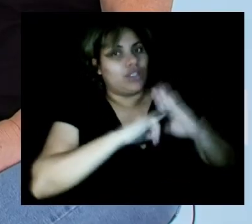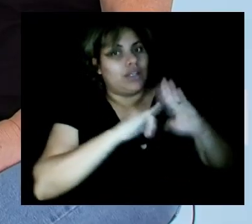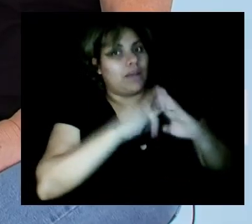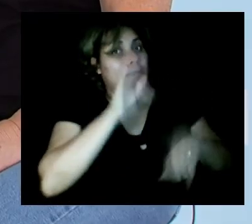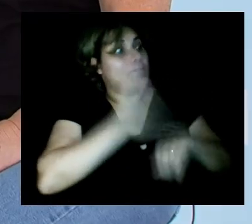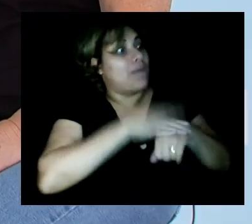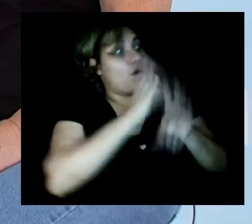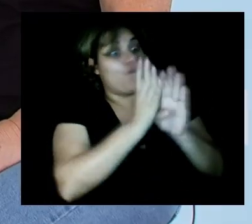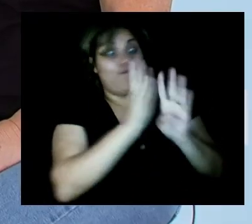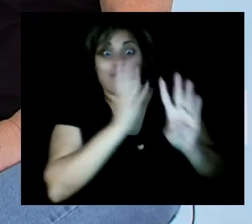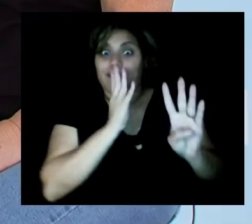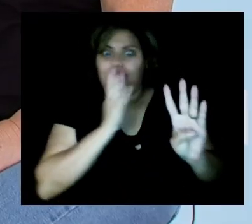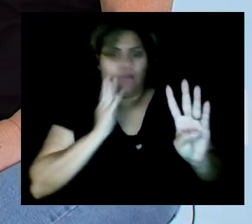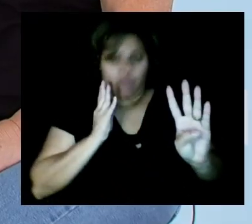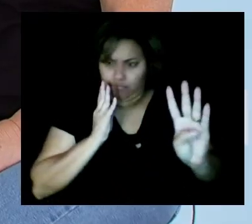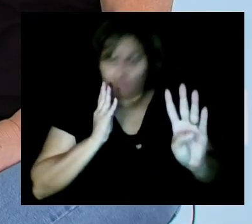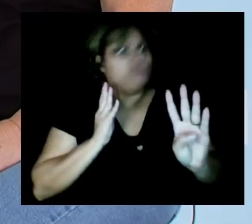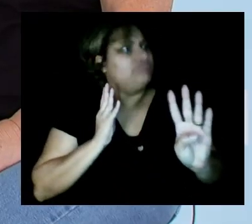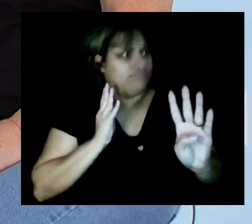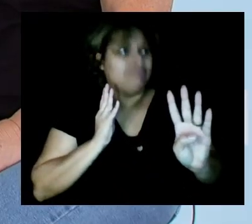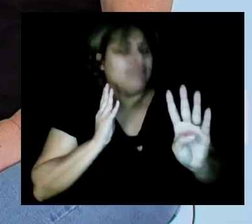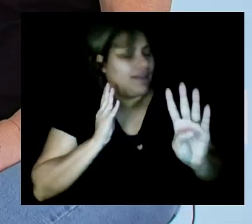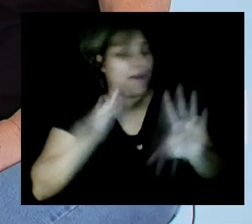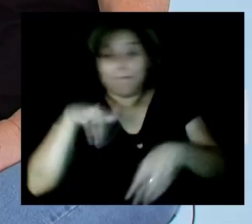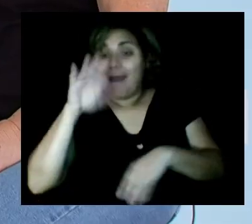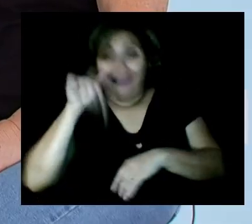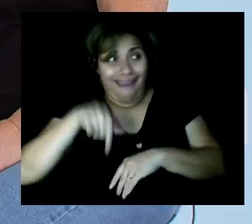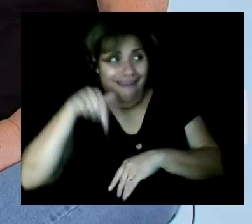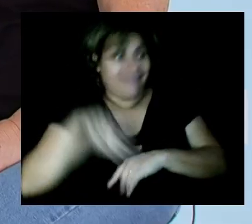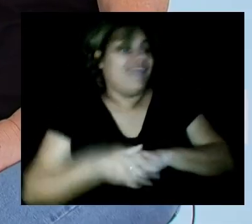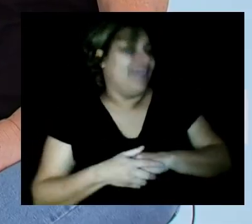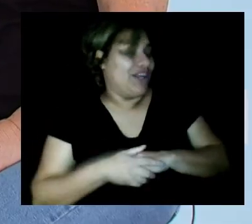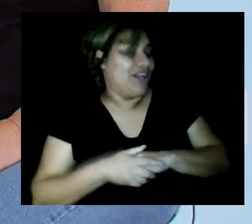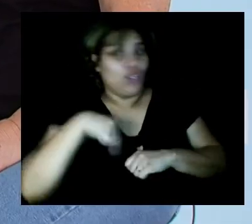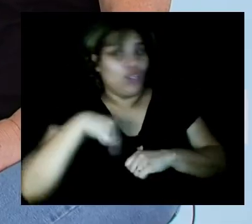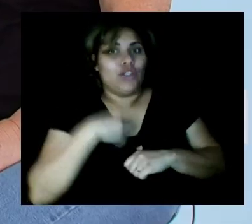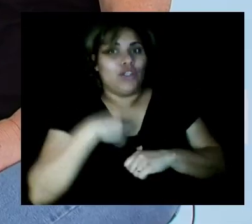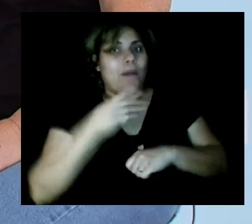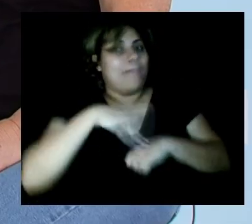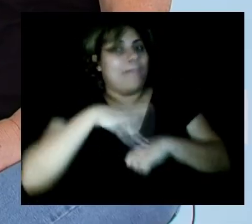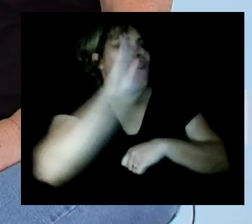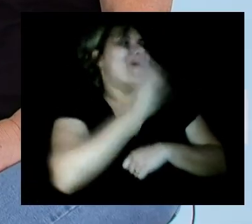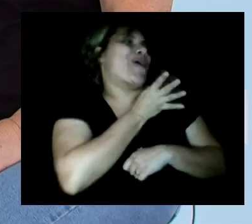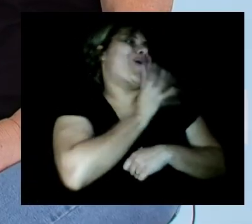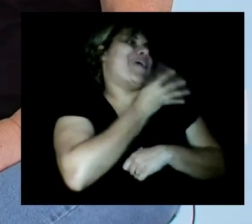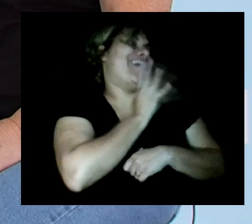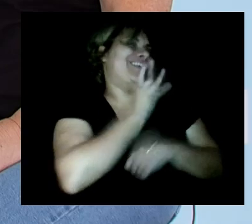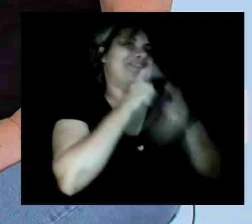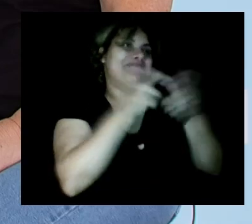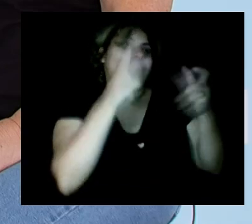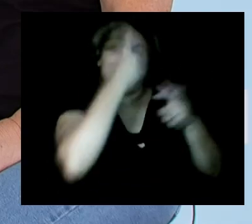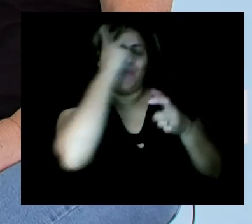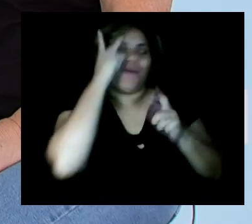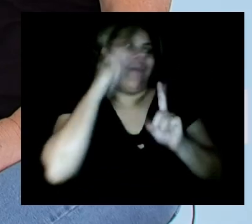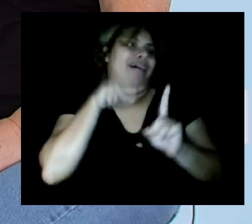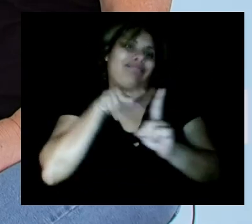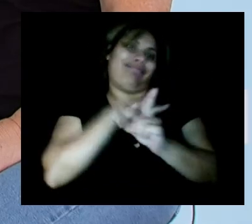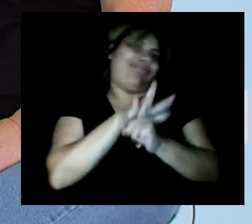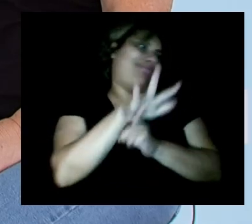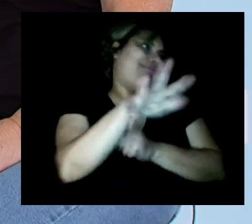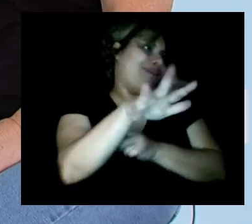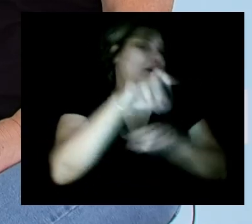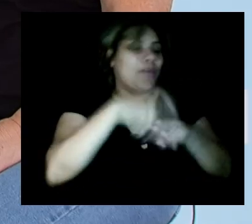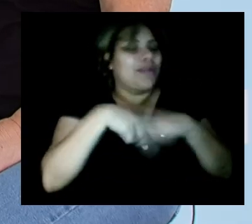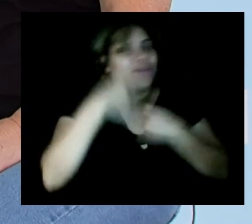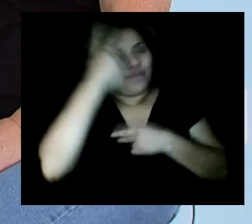espera. Como nós somos, assim, uma das mais conhecidas e, assim, muito fácil acesso,